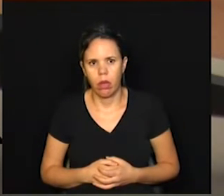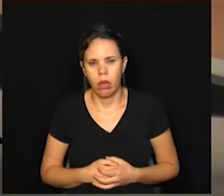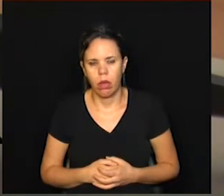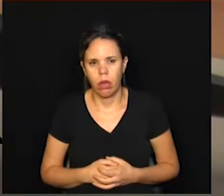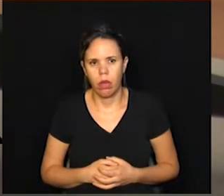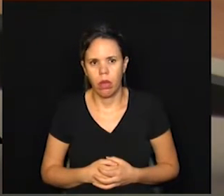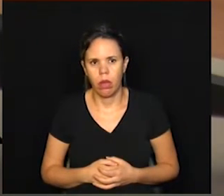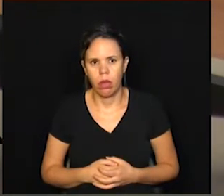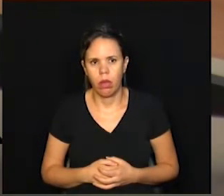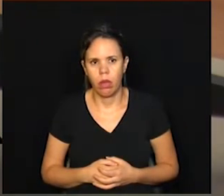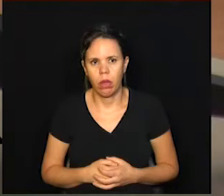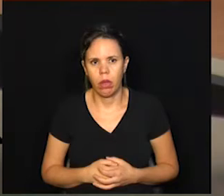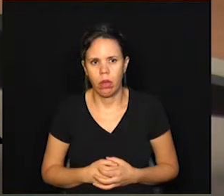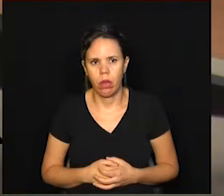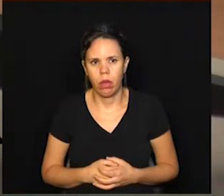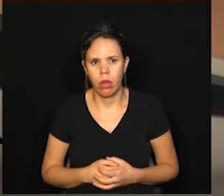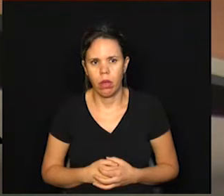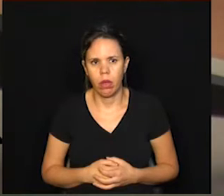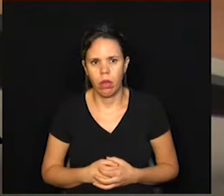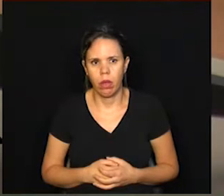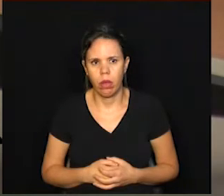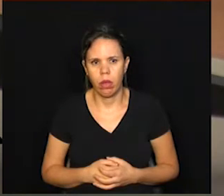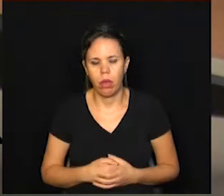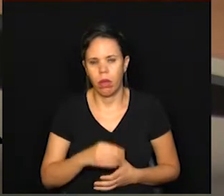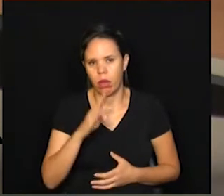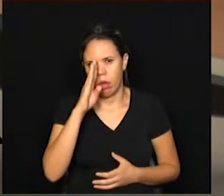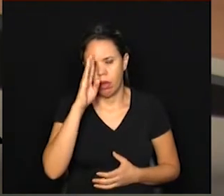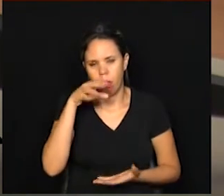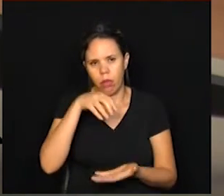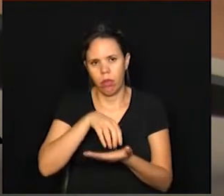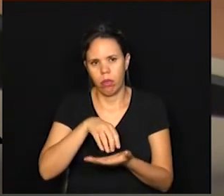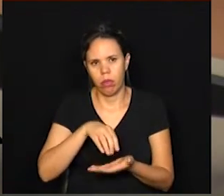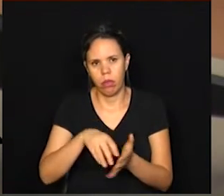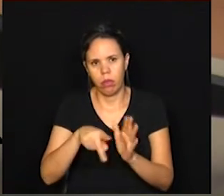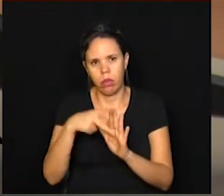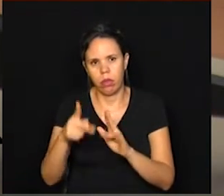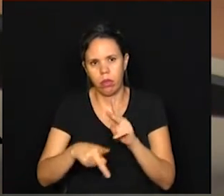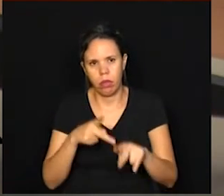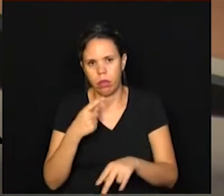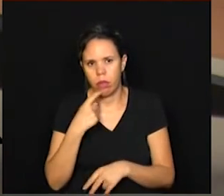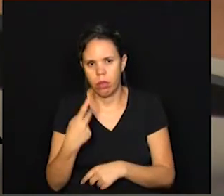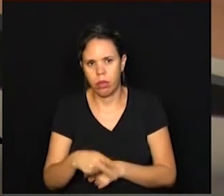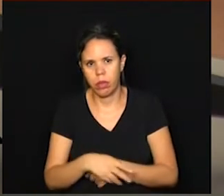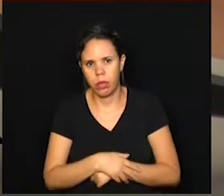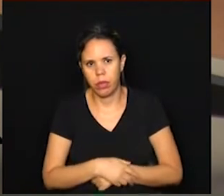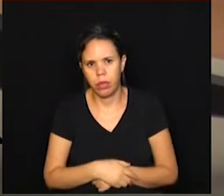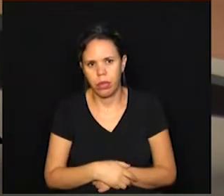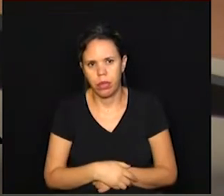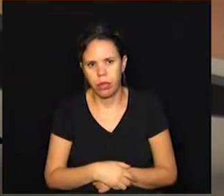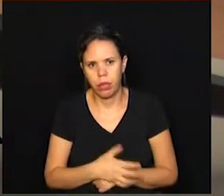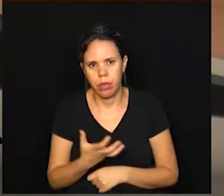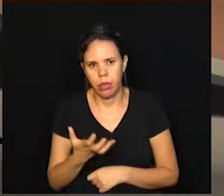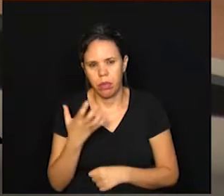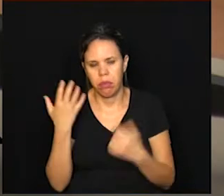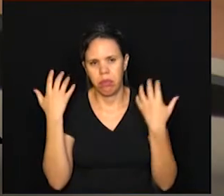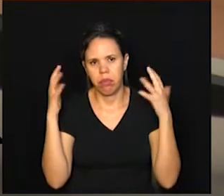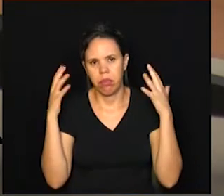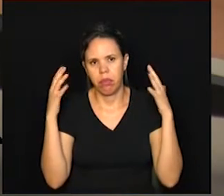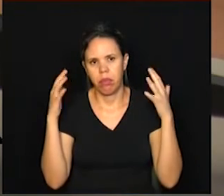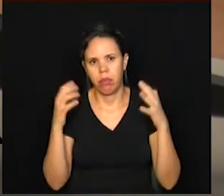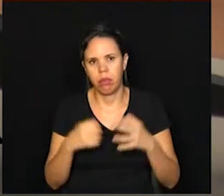ícone, sem dúvida, é um patrimônio do povo de Campinas. Então, quero